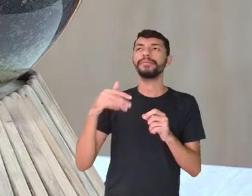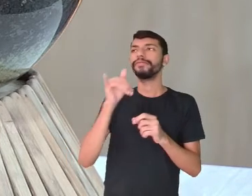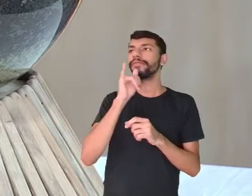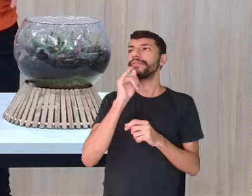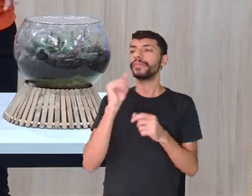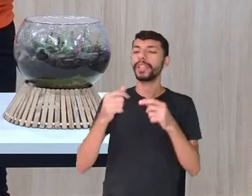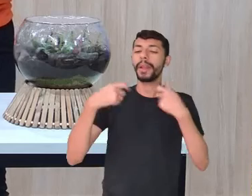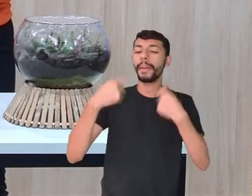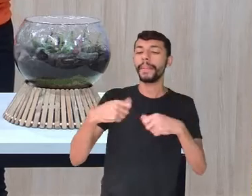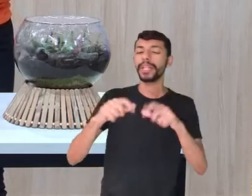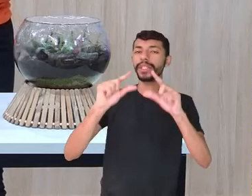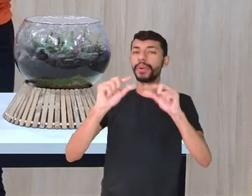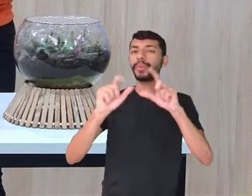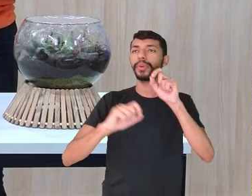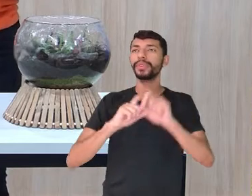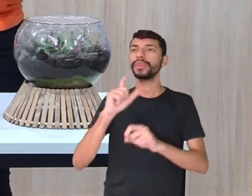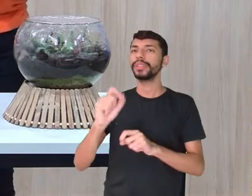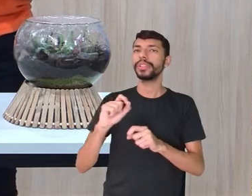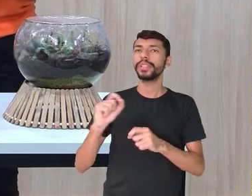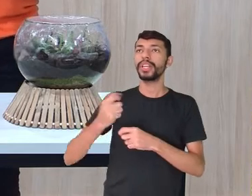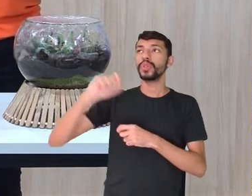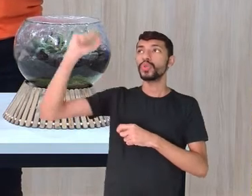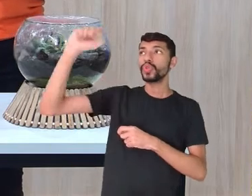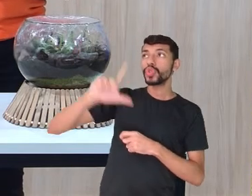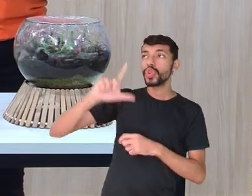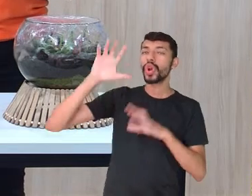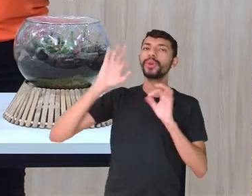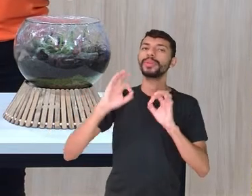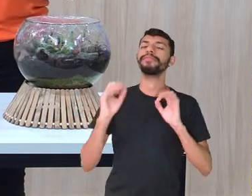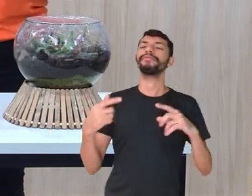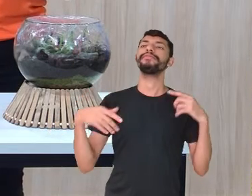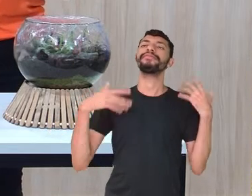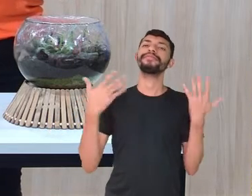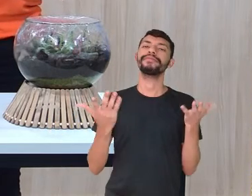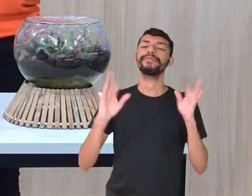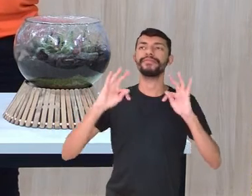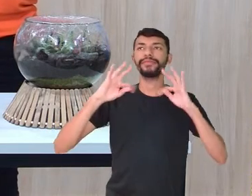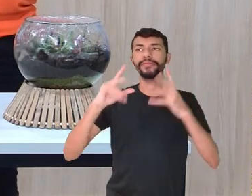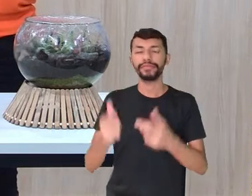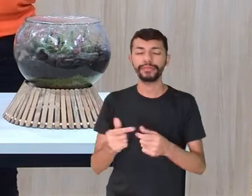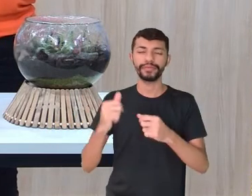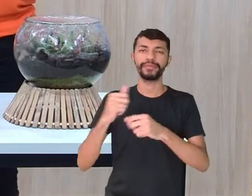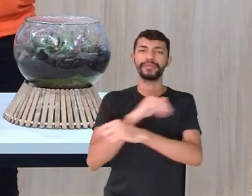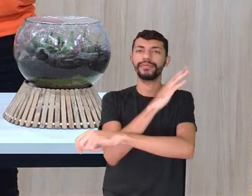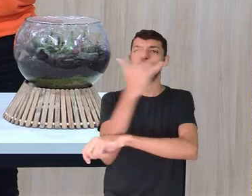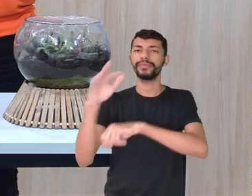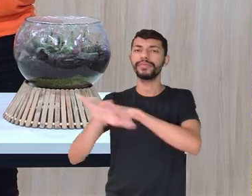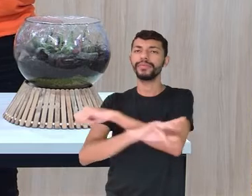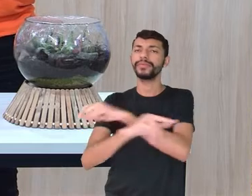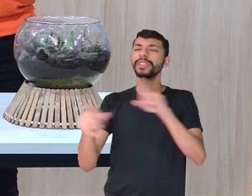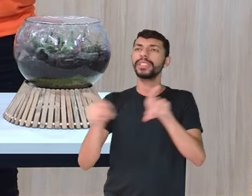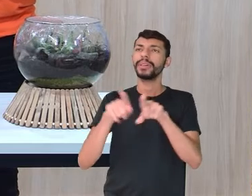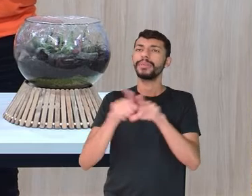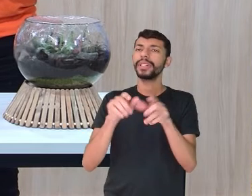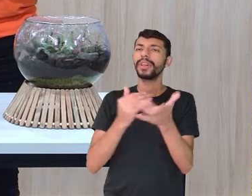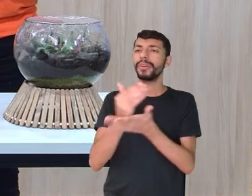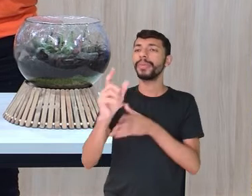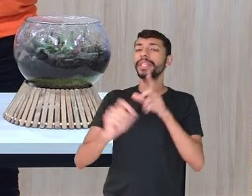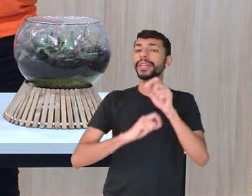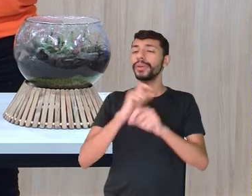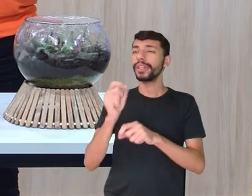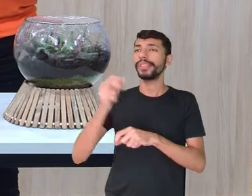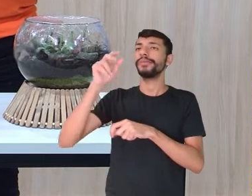precisa um pouquinho da água, da energia solar, então todo o ecossistema, ele começa também com a presença do